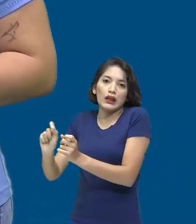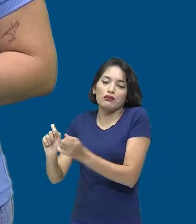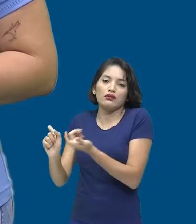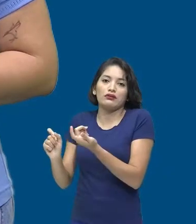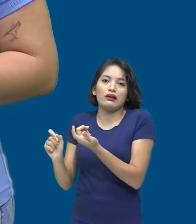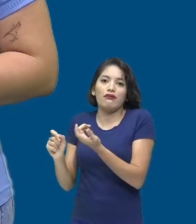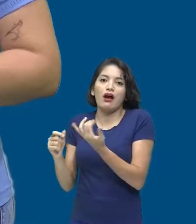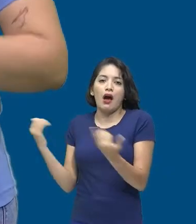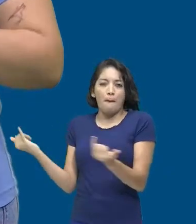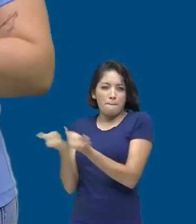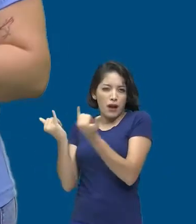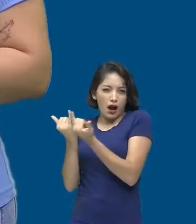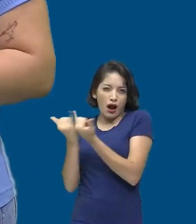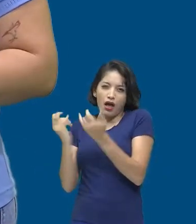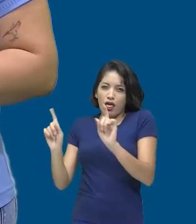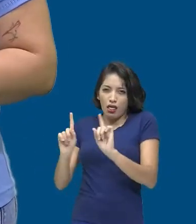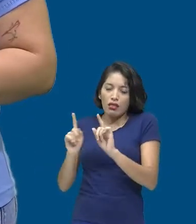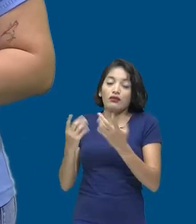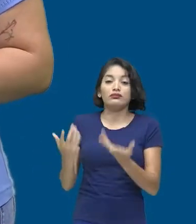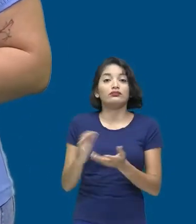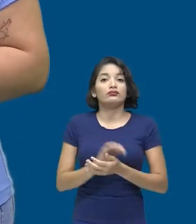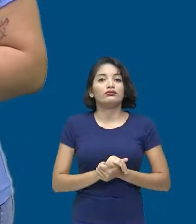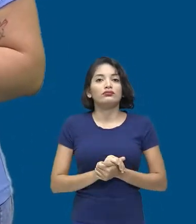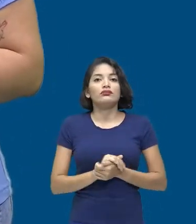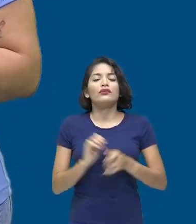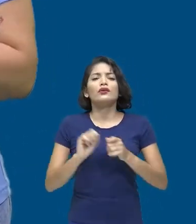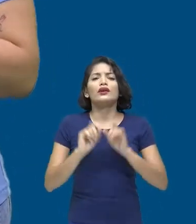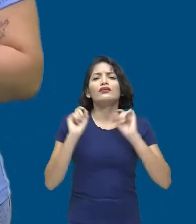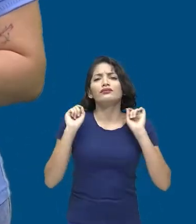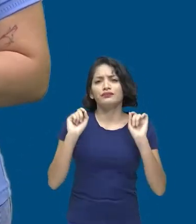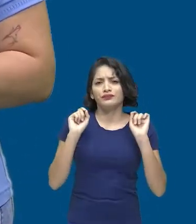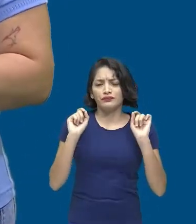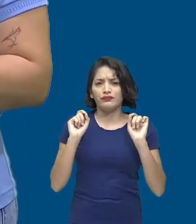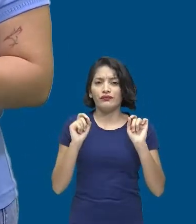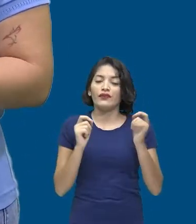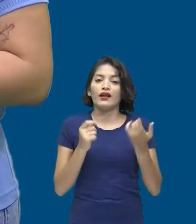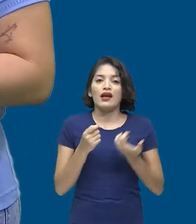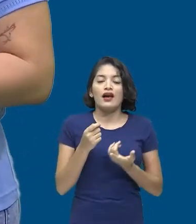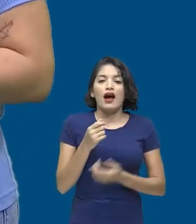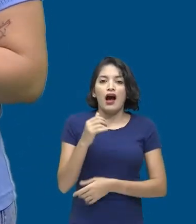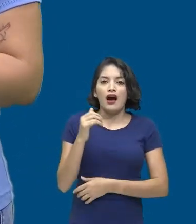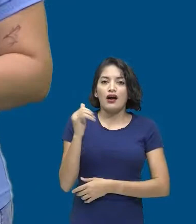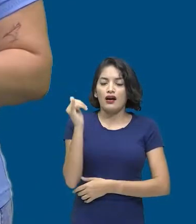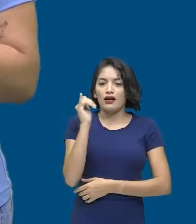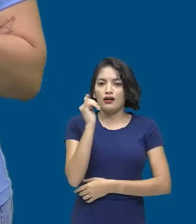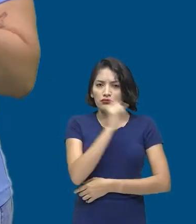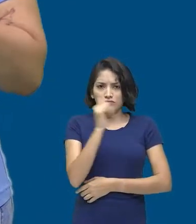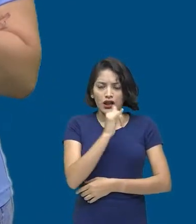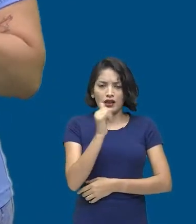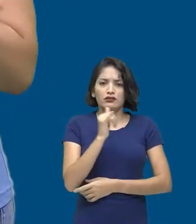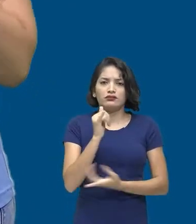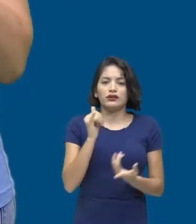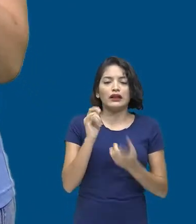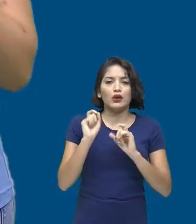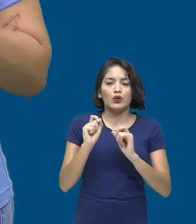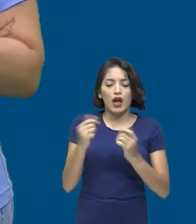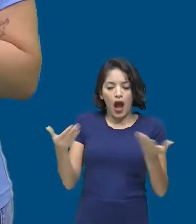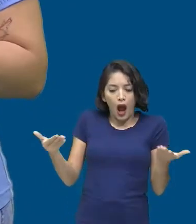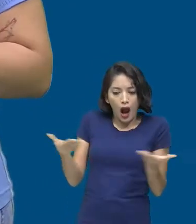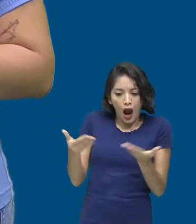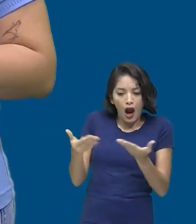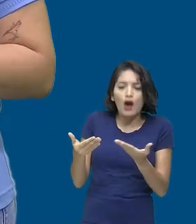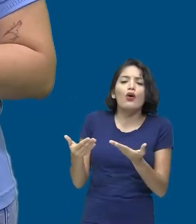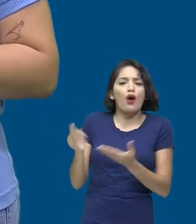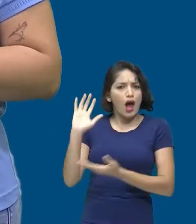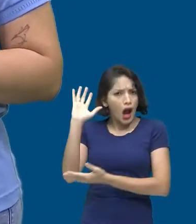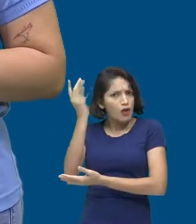brincadeira, certo? E isso vai fazer com que a Inglaterra diga, não, agora nós vamos aí, né, fazer com que isso